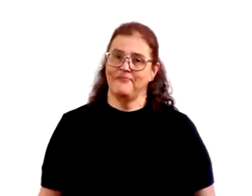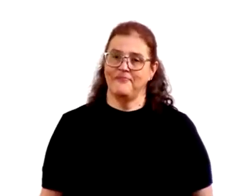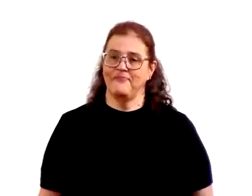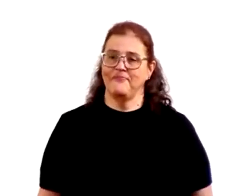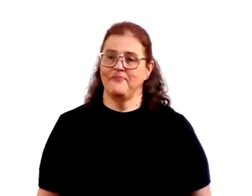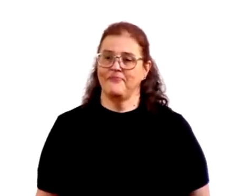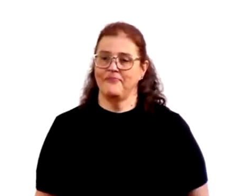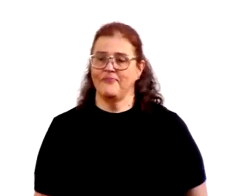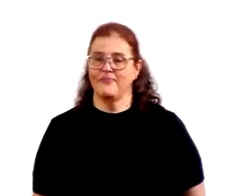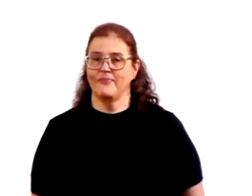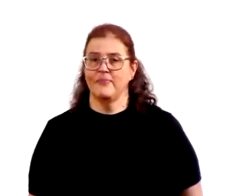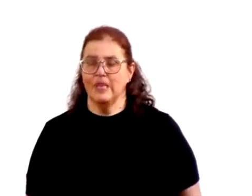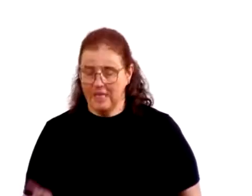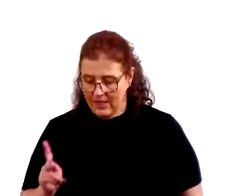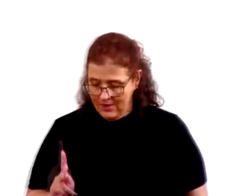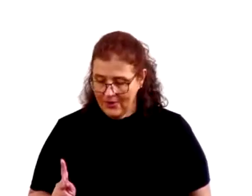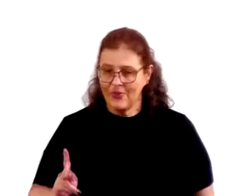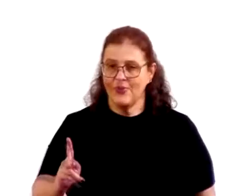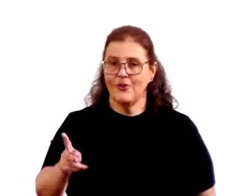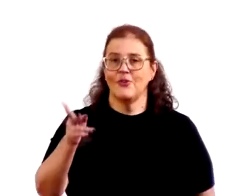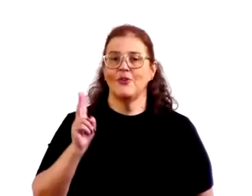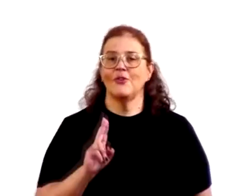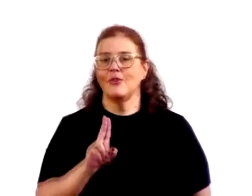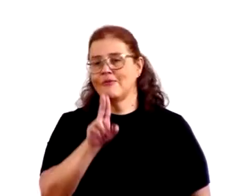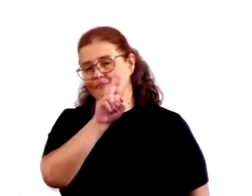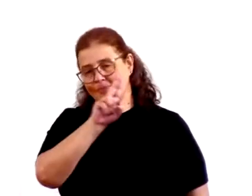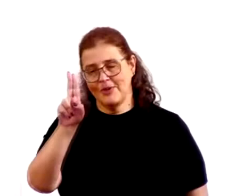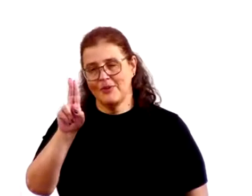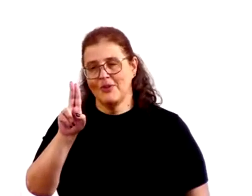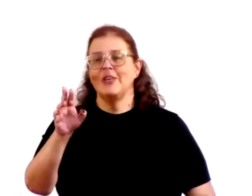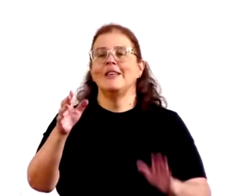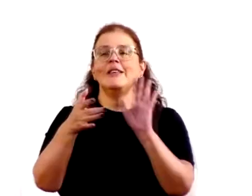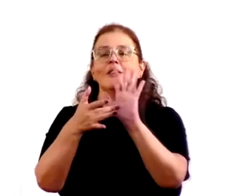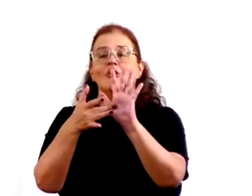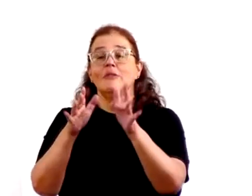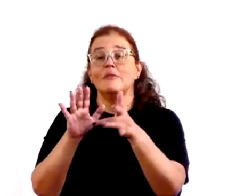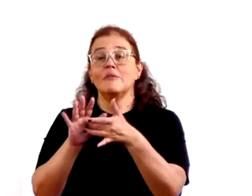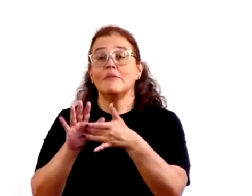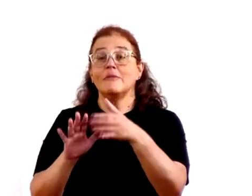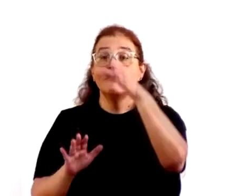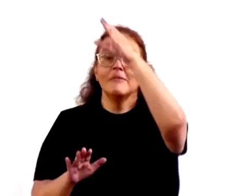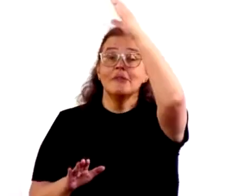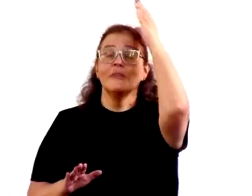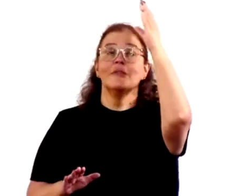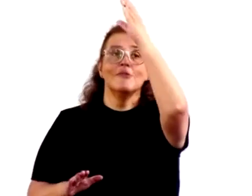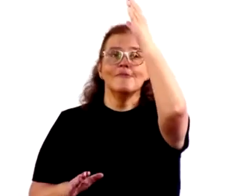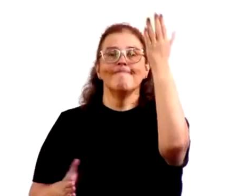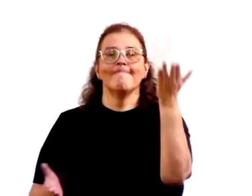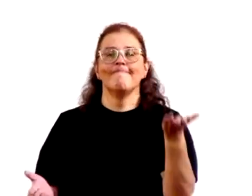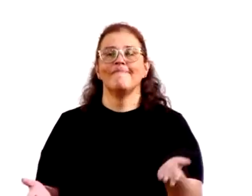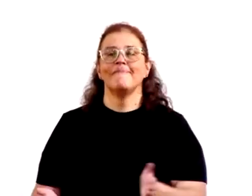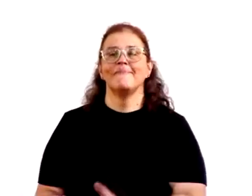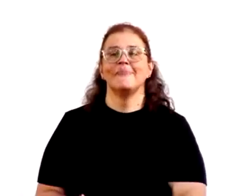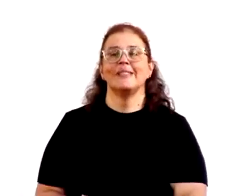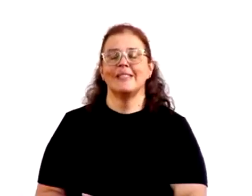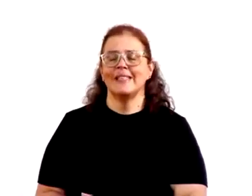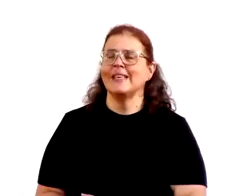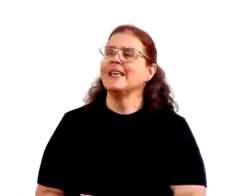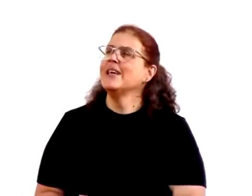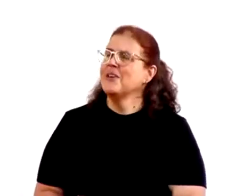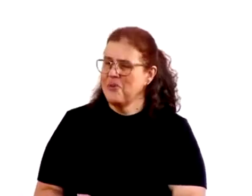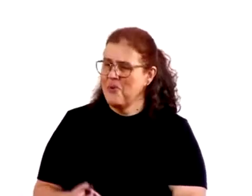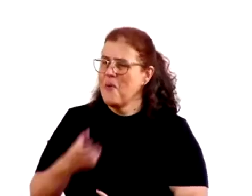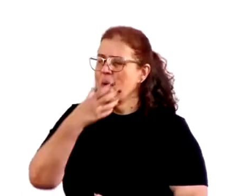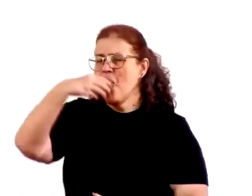glória, meus irmãos, continua a se chamar Jesus Cristo. O Rei da Glória reclama a sua existência